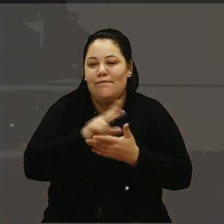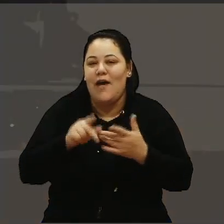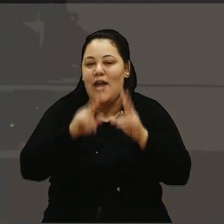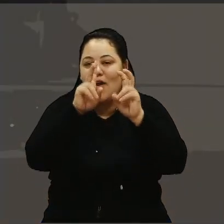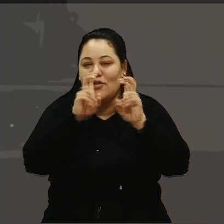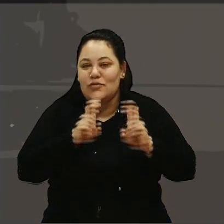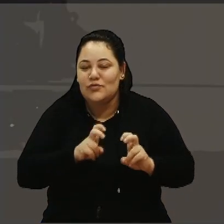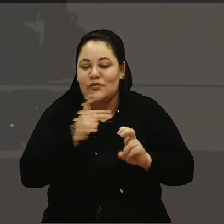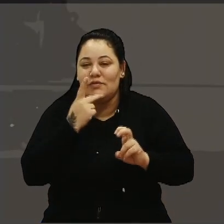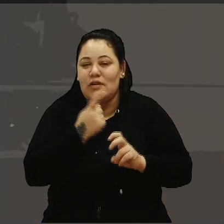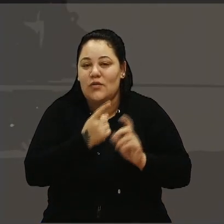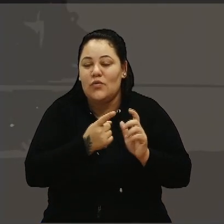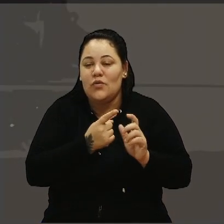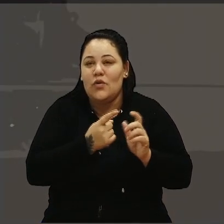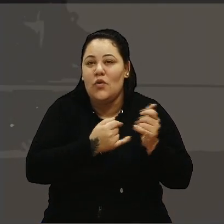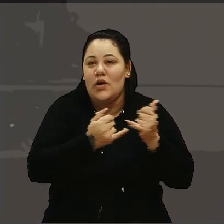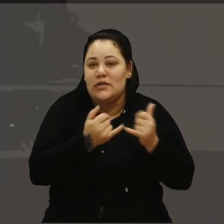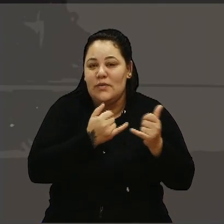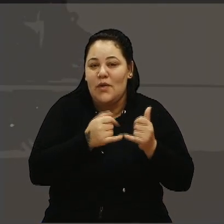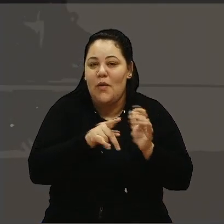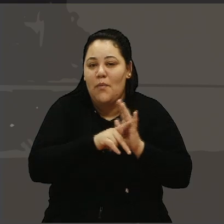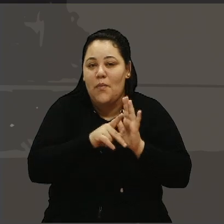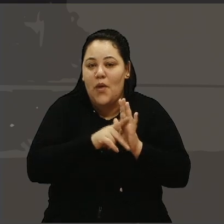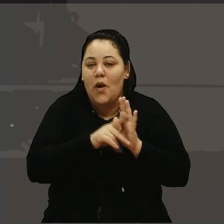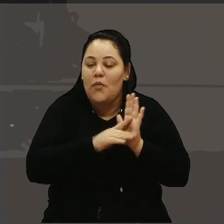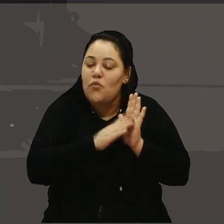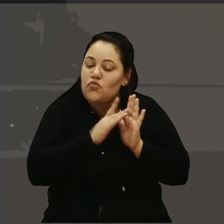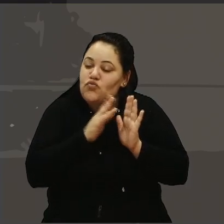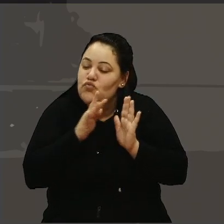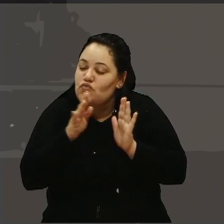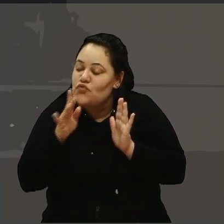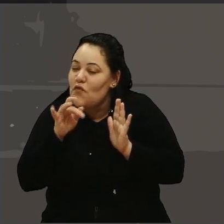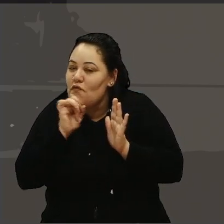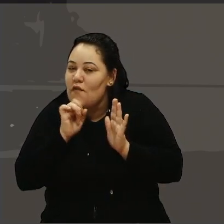um exemplo, então, é o próprio processo de envelhecimento.